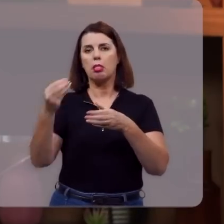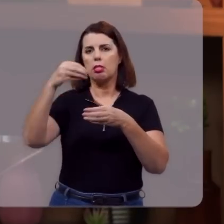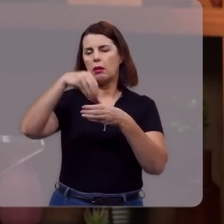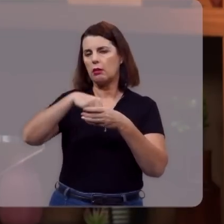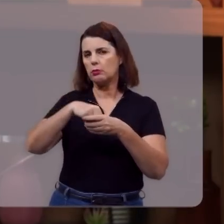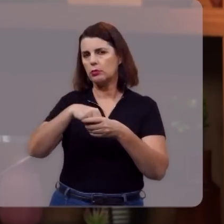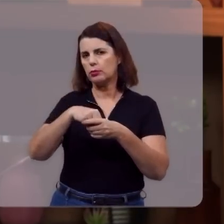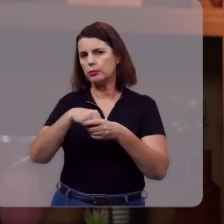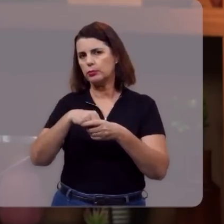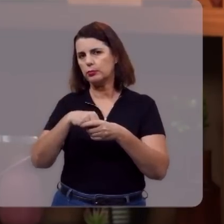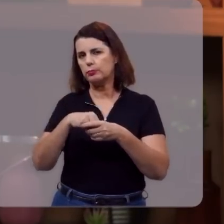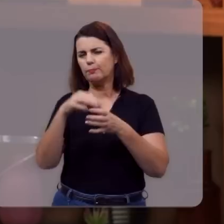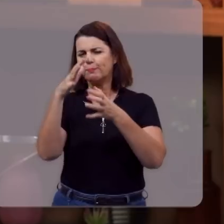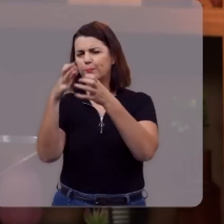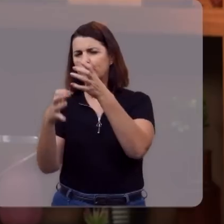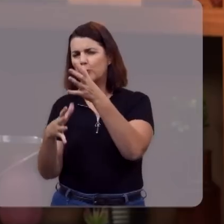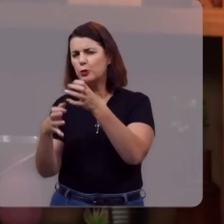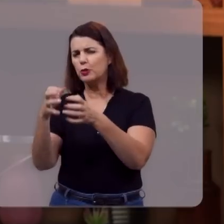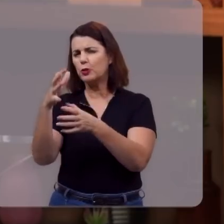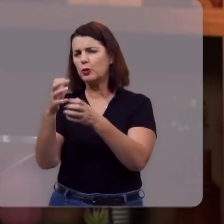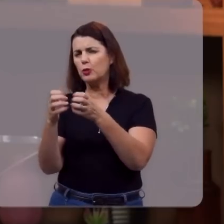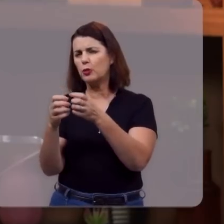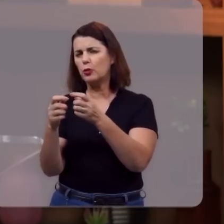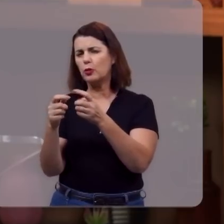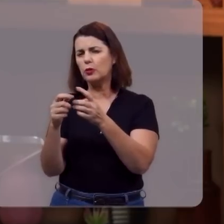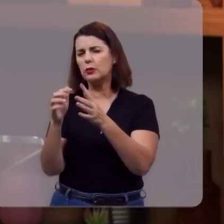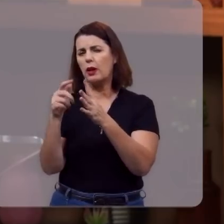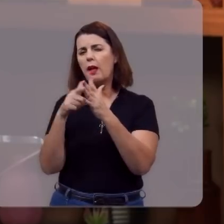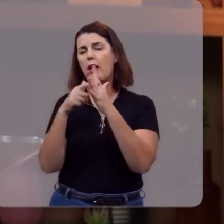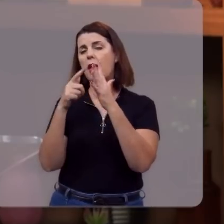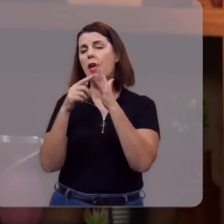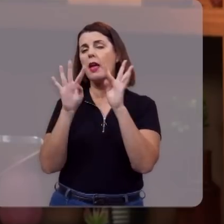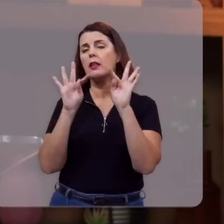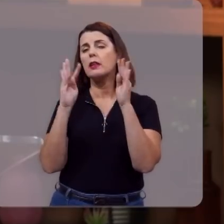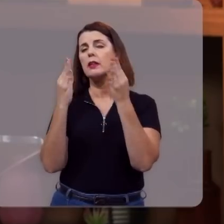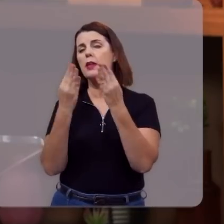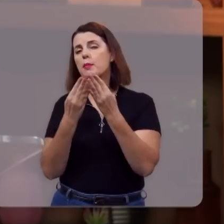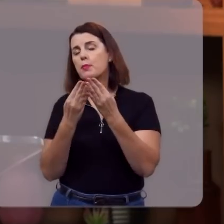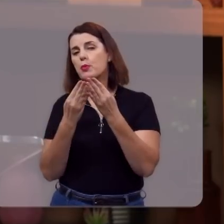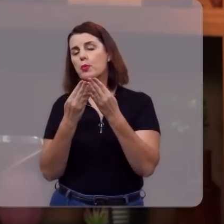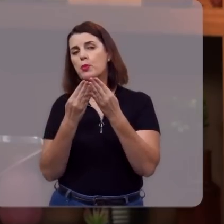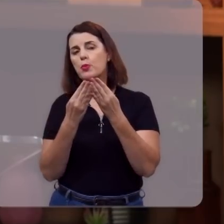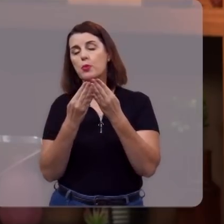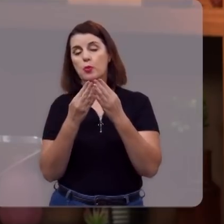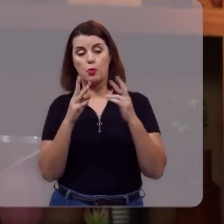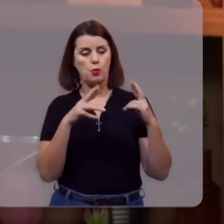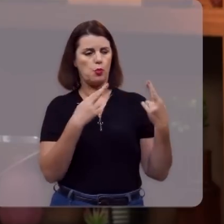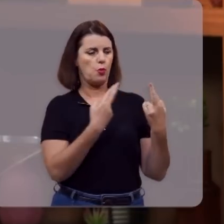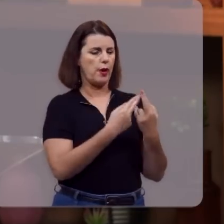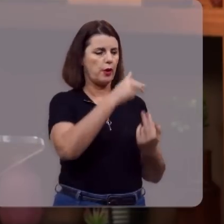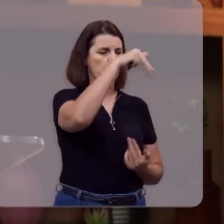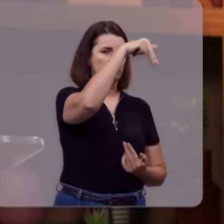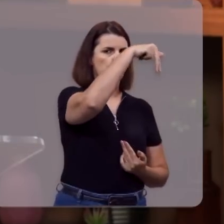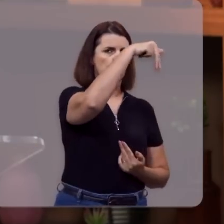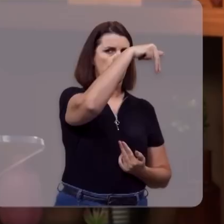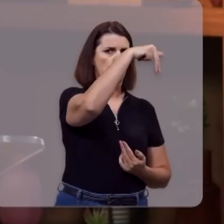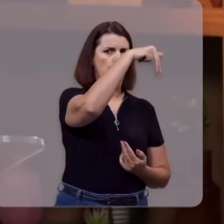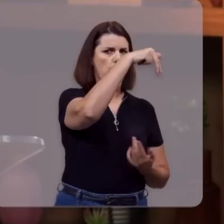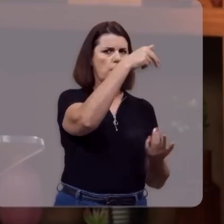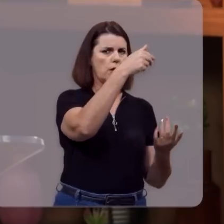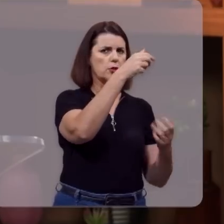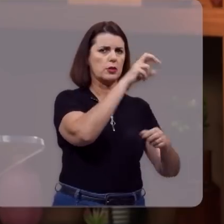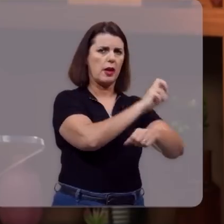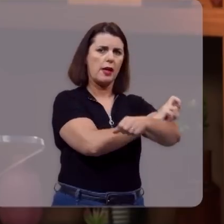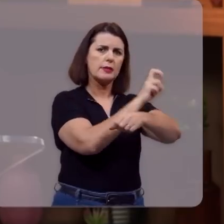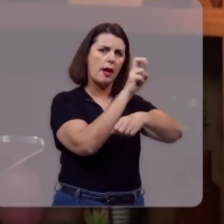interna, uma luta entre as tribos. E o Reino do Norte, chamado